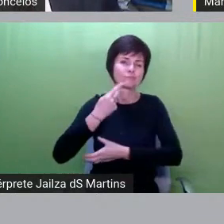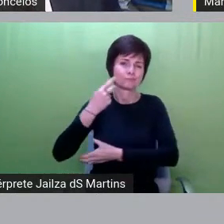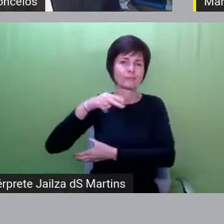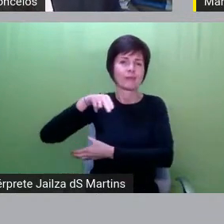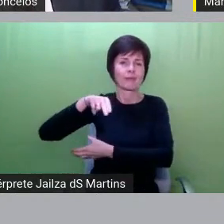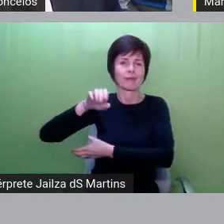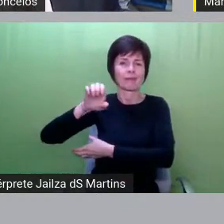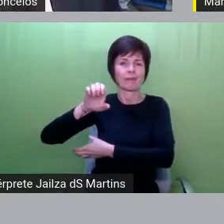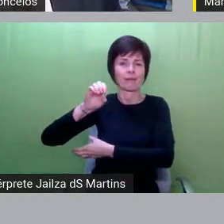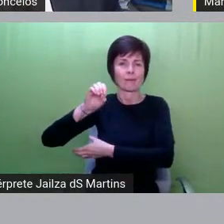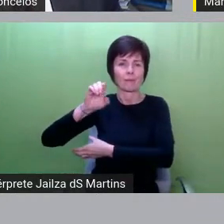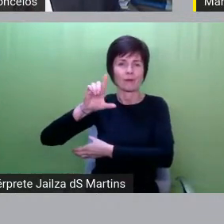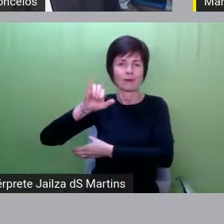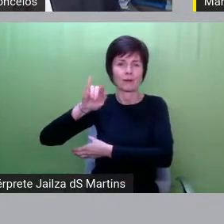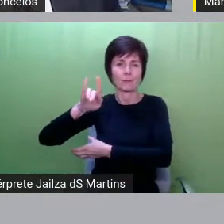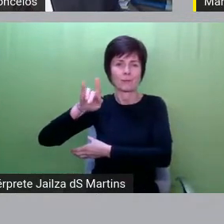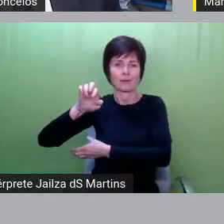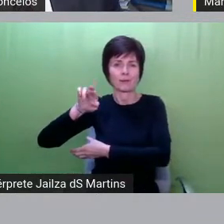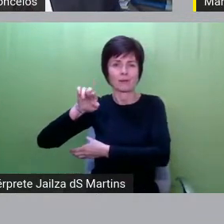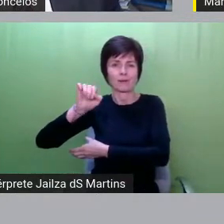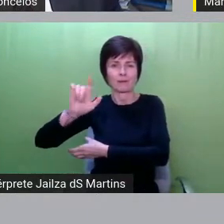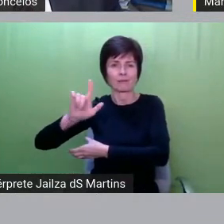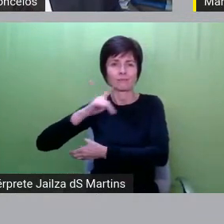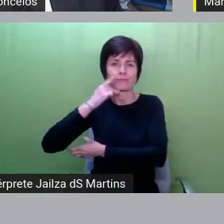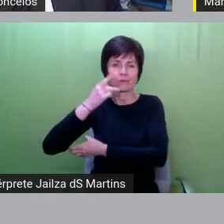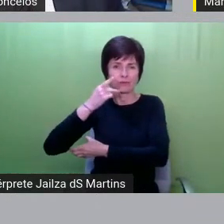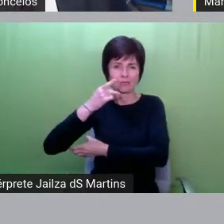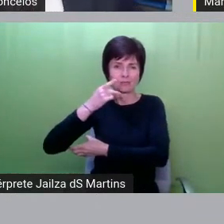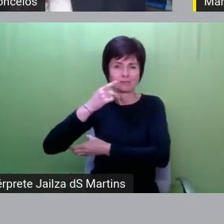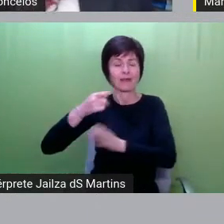que mencionei. Tardio,